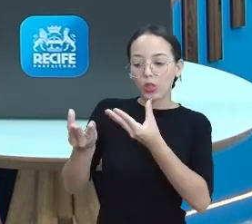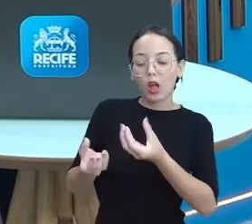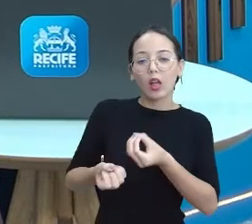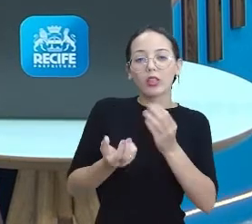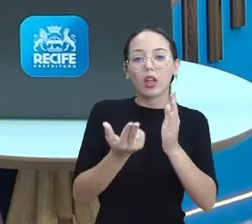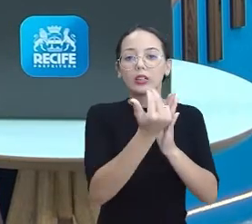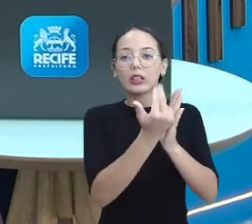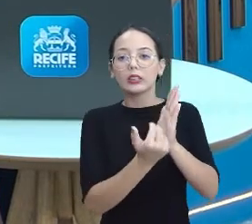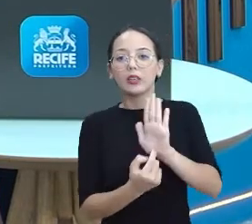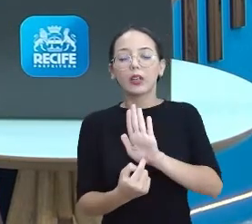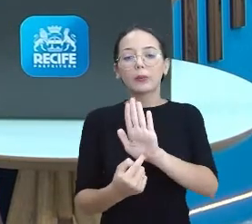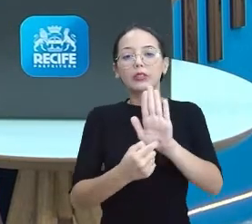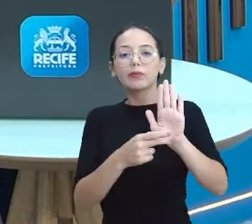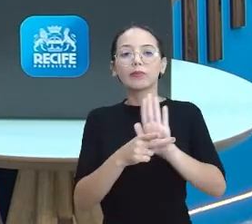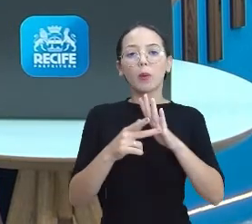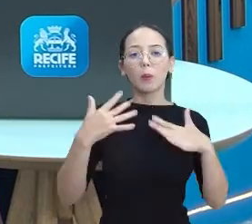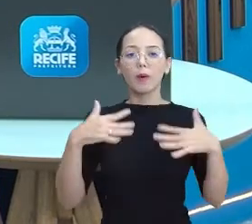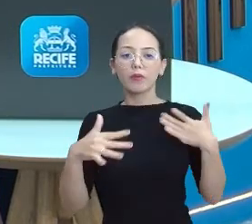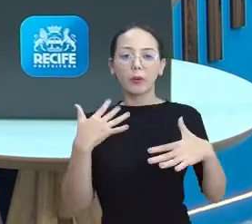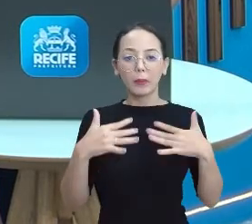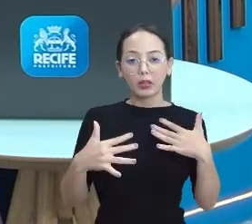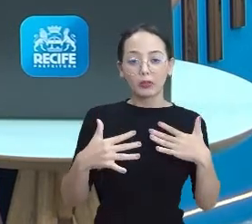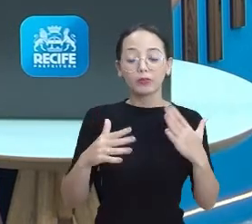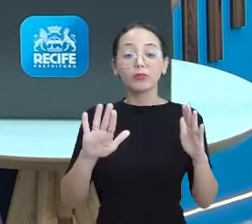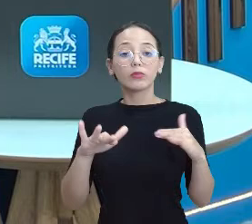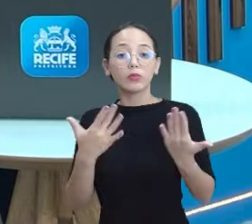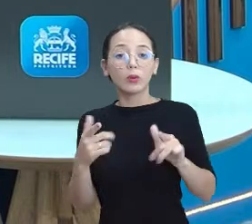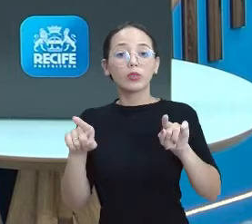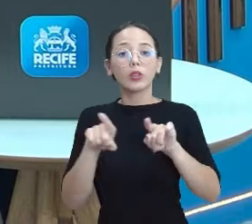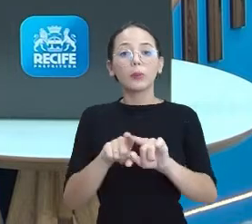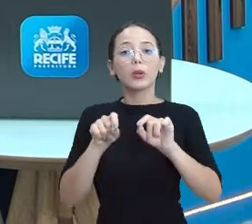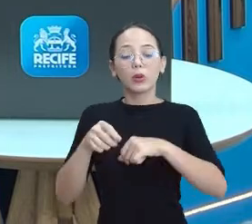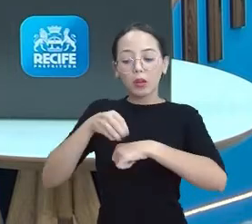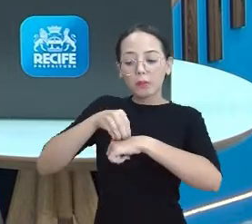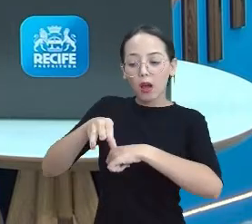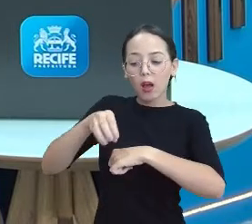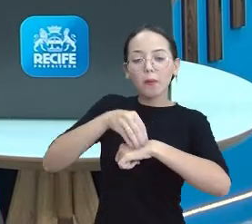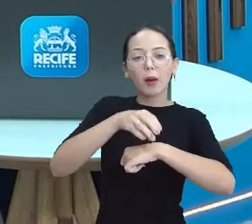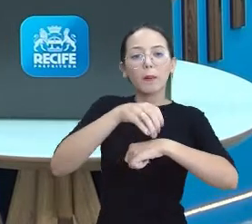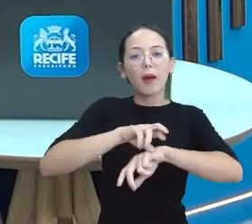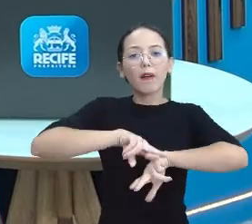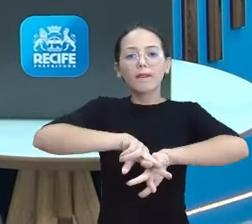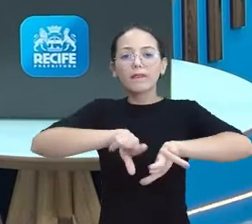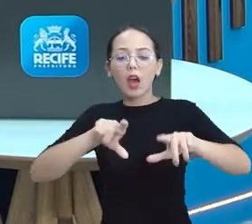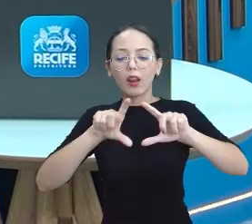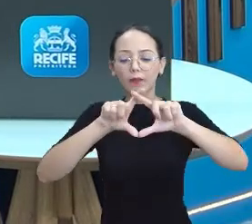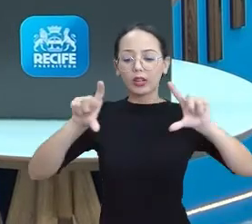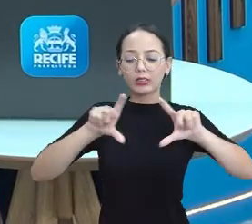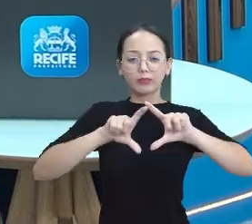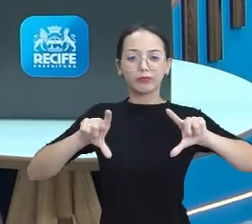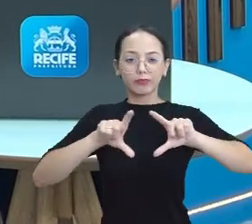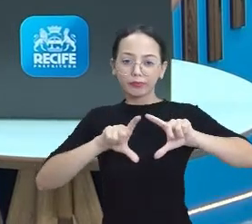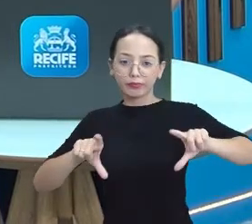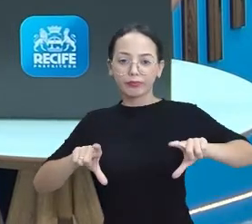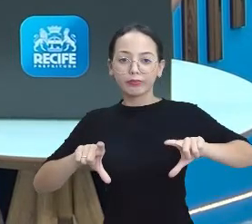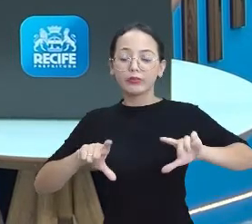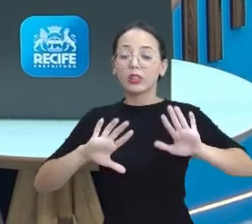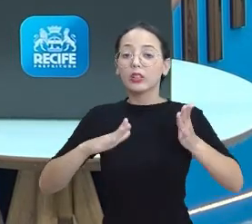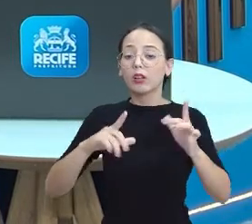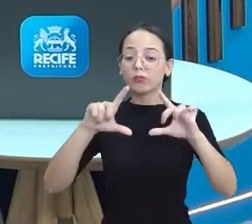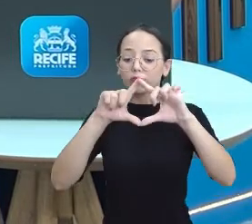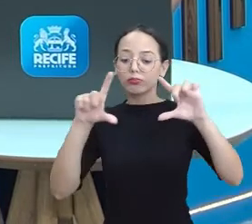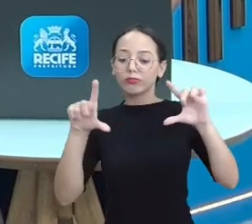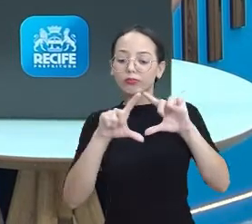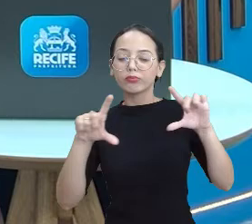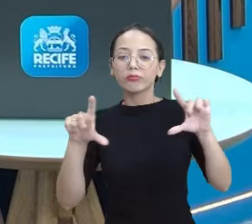que representam as ações. E aí a gente também distribui uma sequência de frases. Nessas frases,